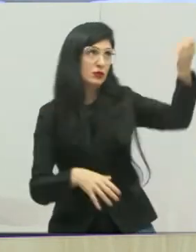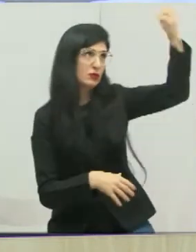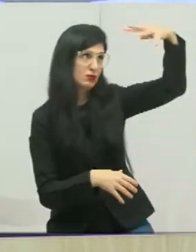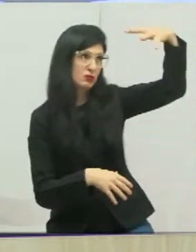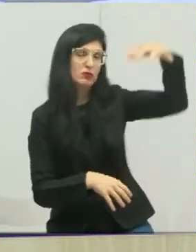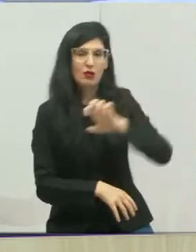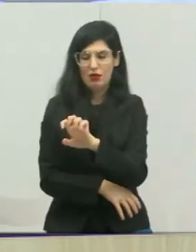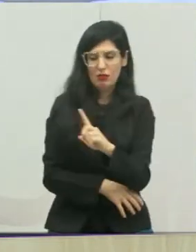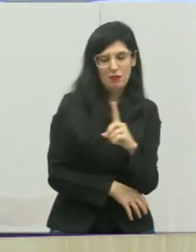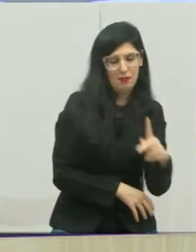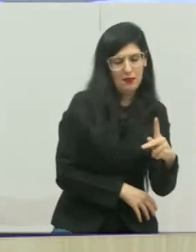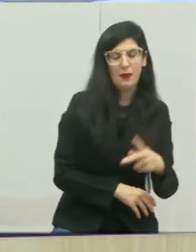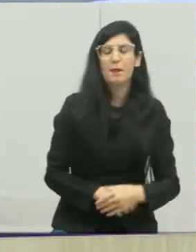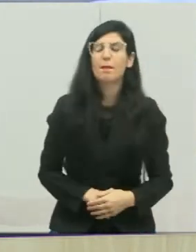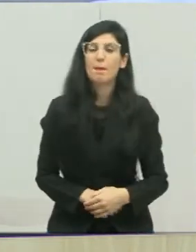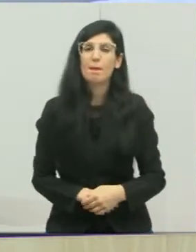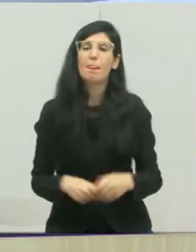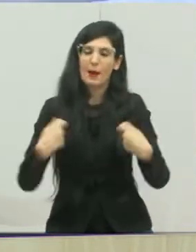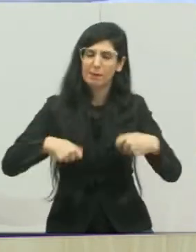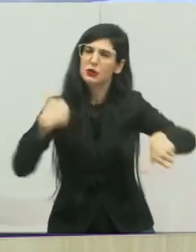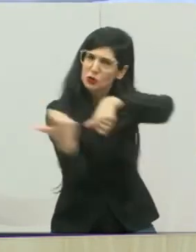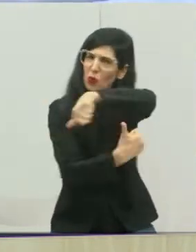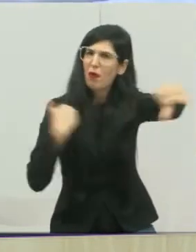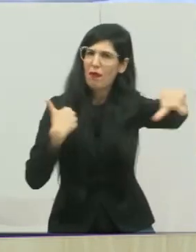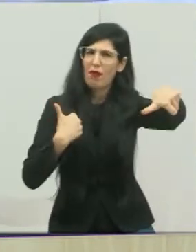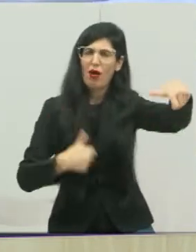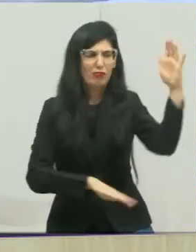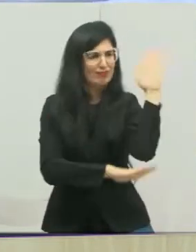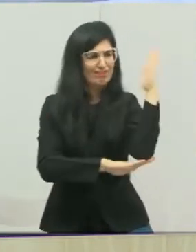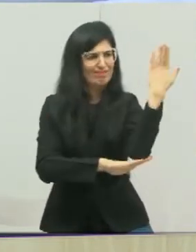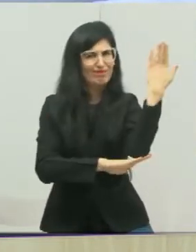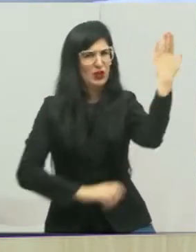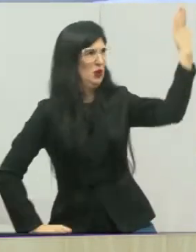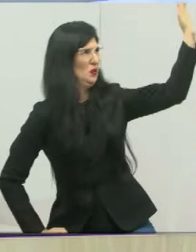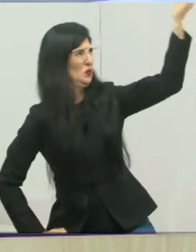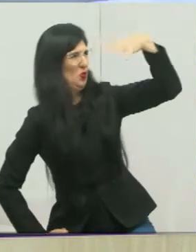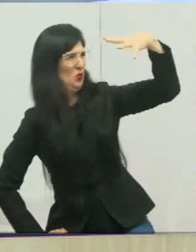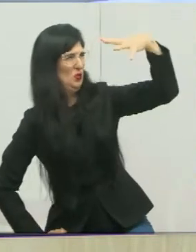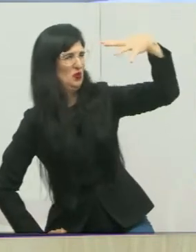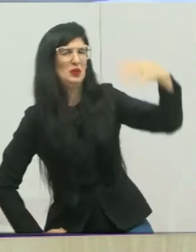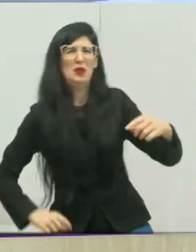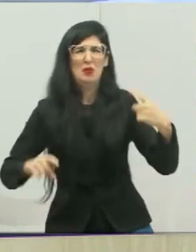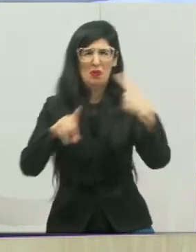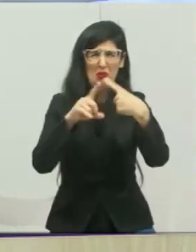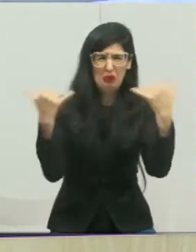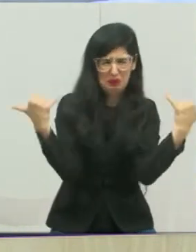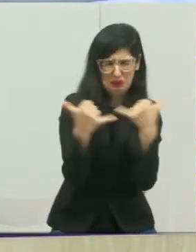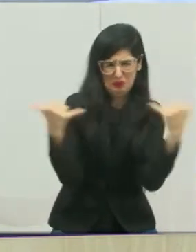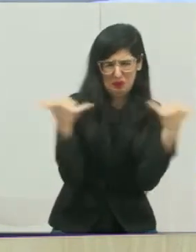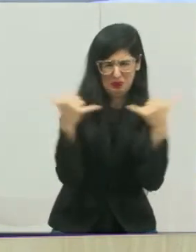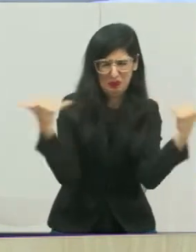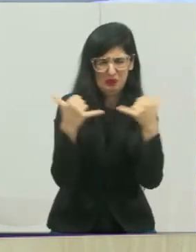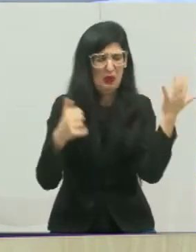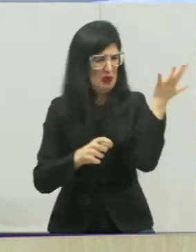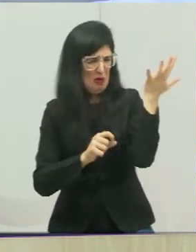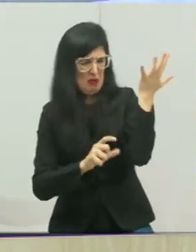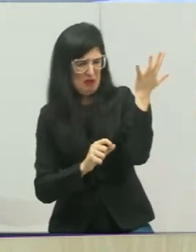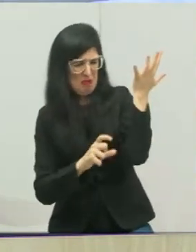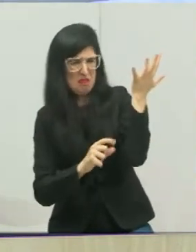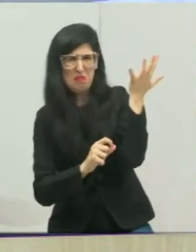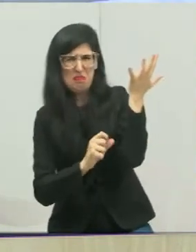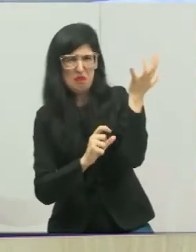solicitando providências para a substituição de postes de madeira com fiação elétrica corroídos por cupins na Estrada